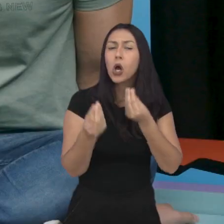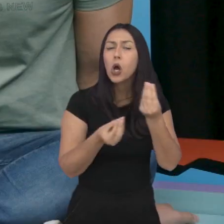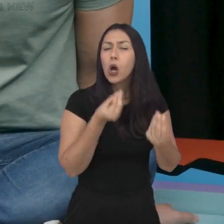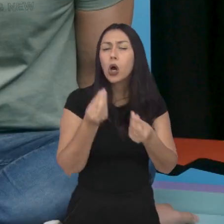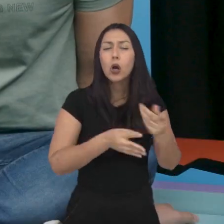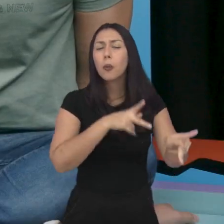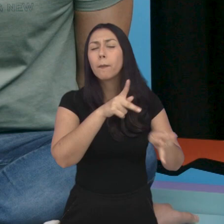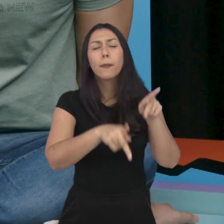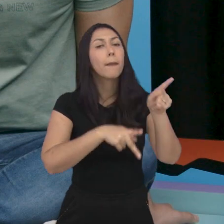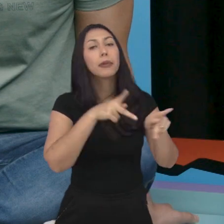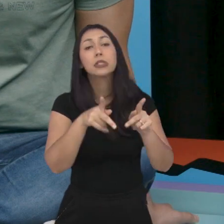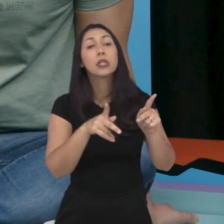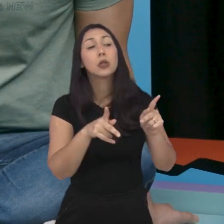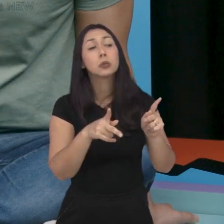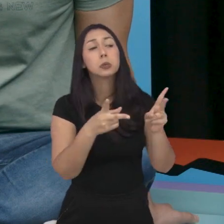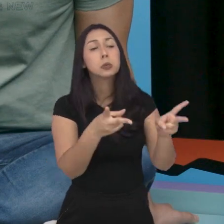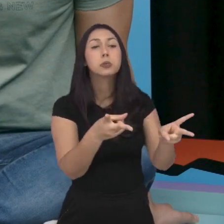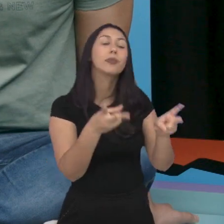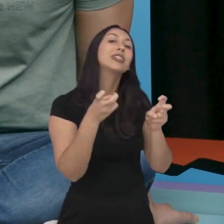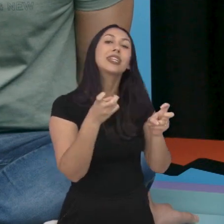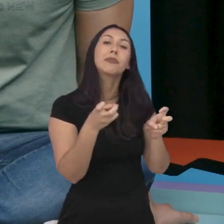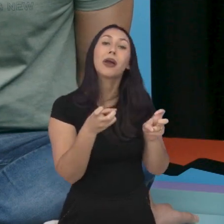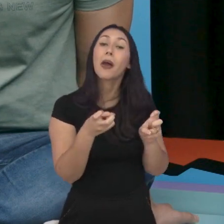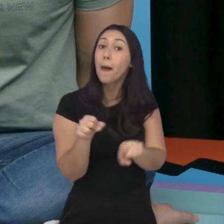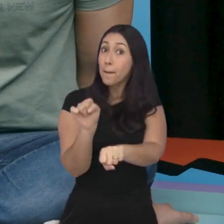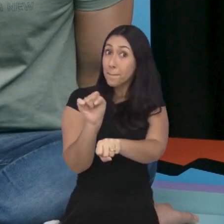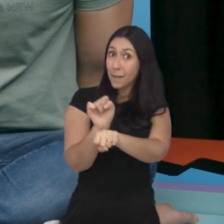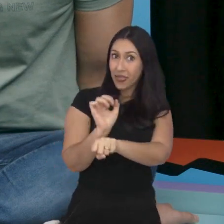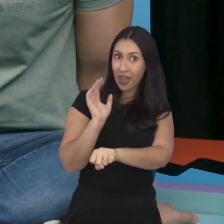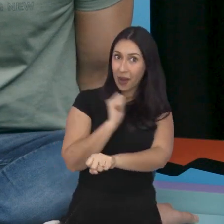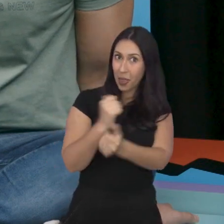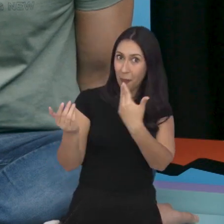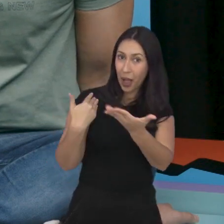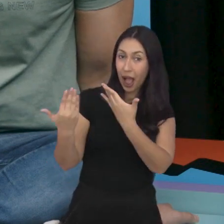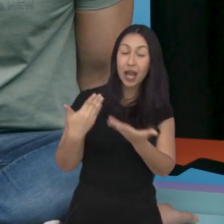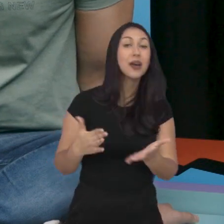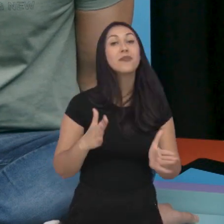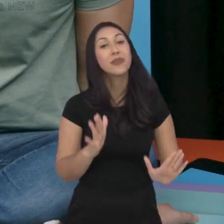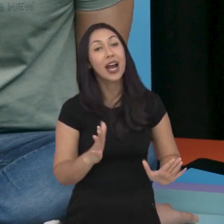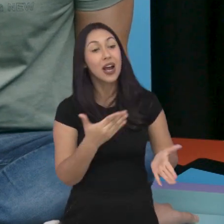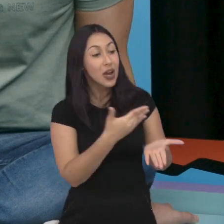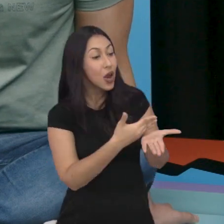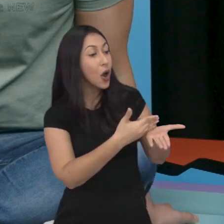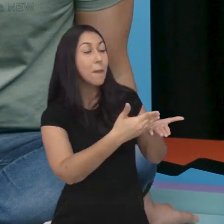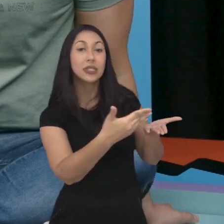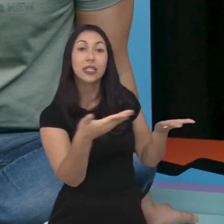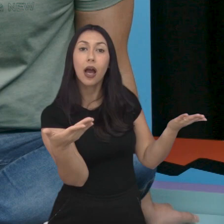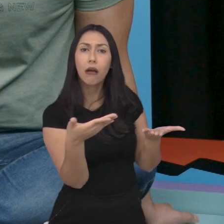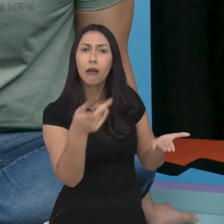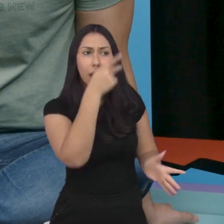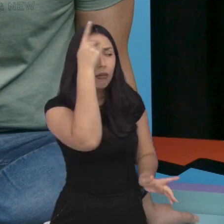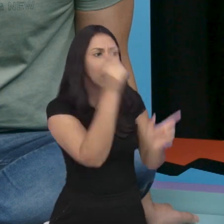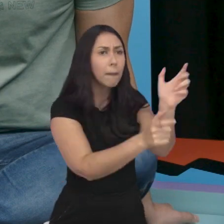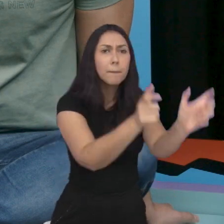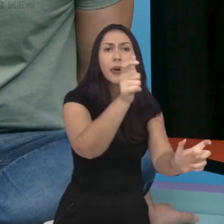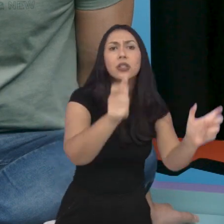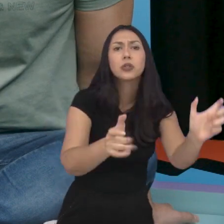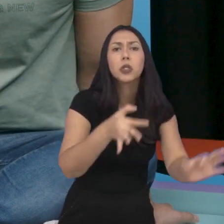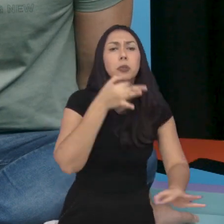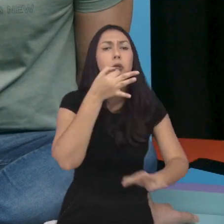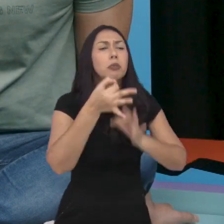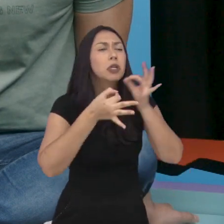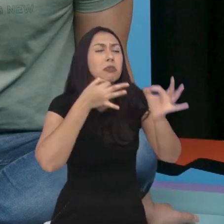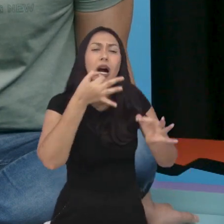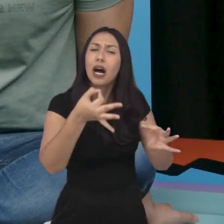como a população está encarando o assunto mesmo. A gente faz uma pausa rápida no nosso papo para a gente dar espaço para as pessoas